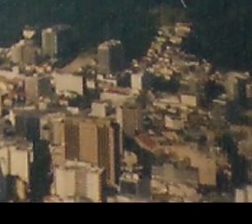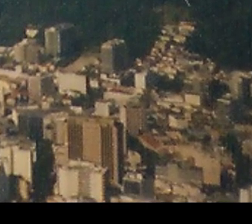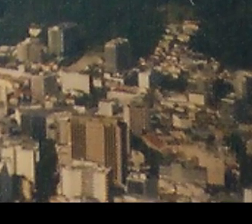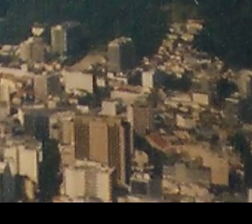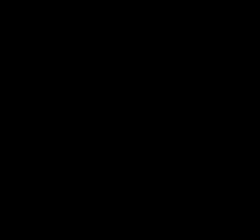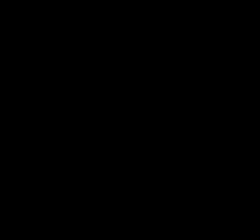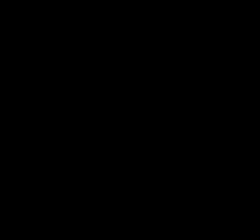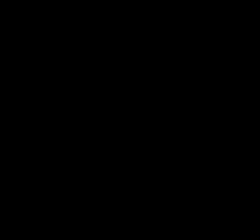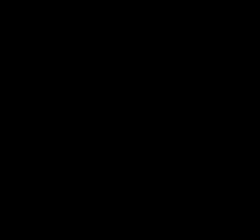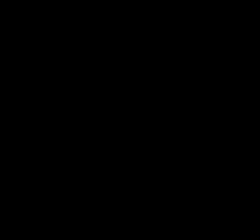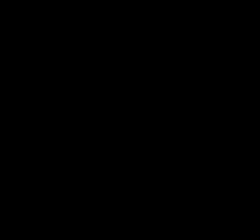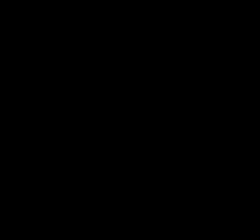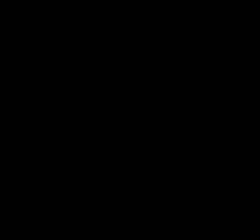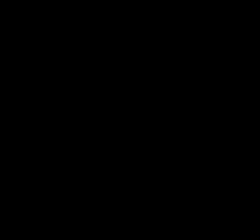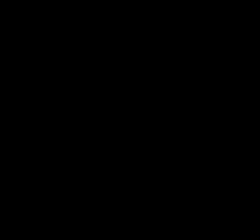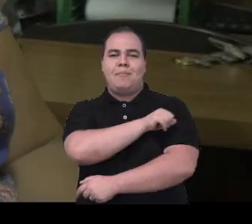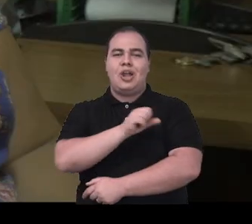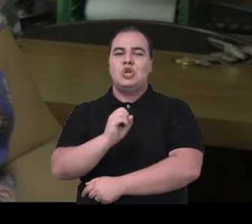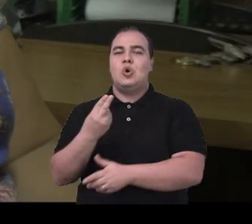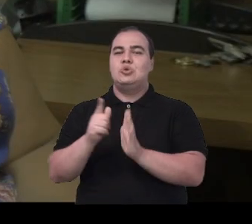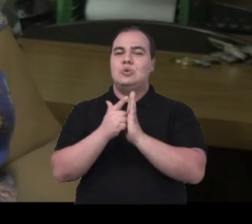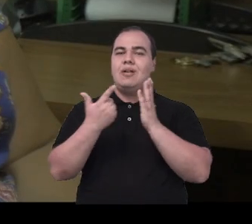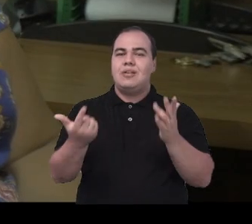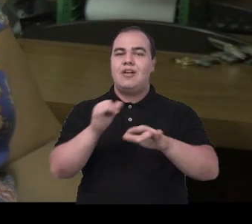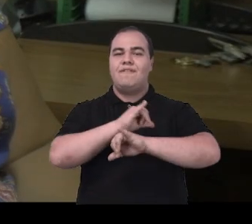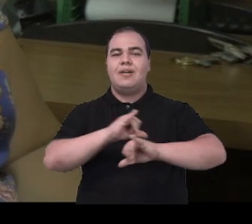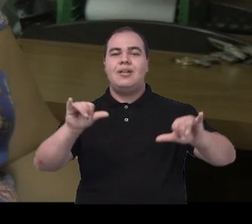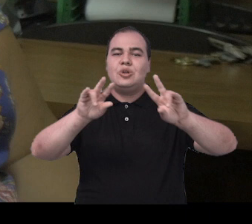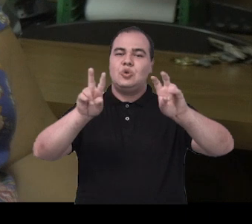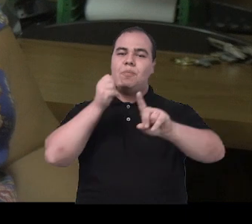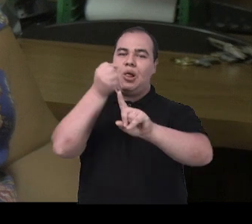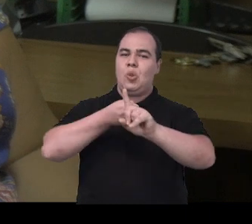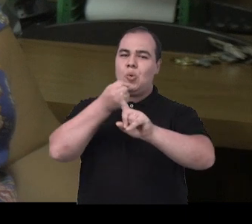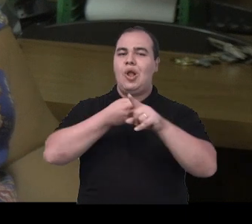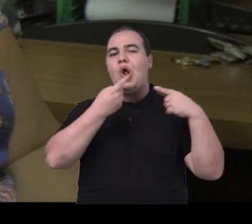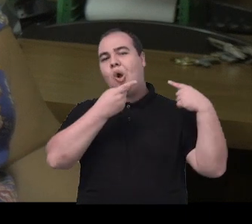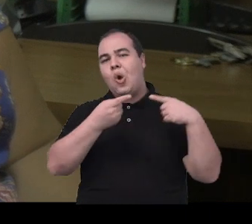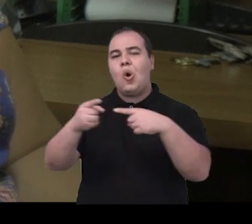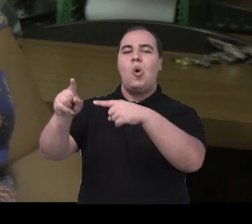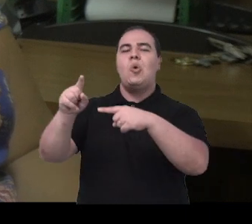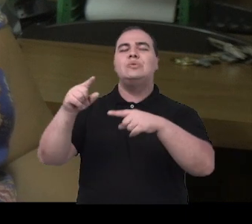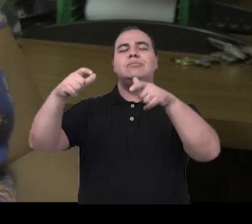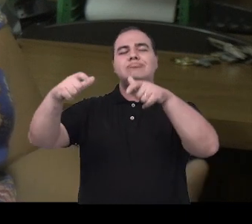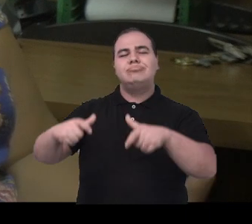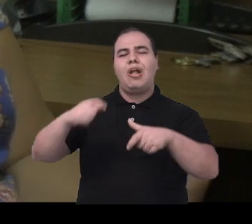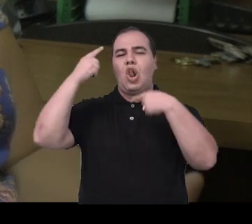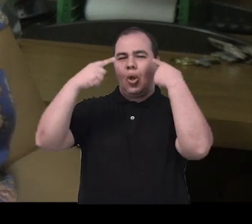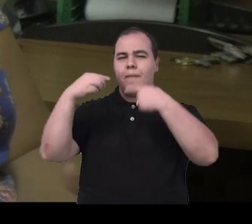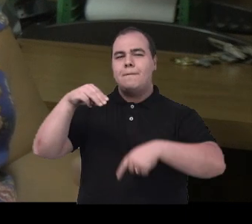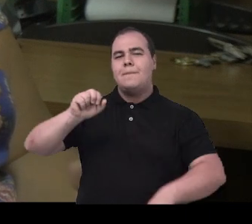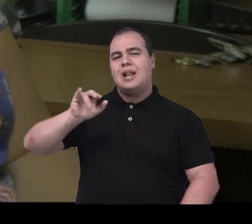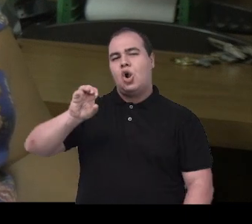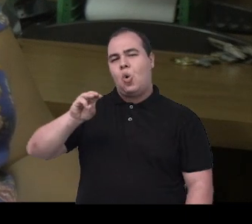algumas faculdades, ou de psicologia, de enfermagem, jornalismo, para estar falando sobre a luta antimanicomial, para estar falando